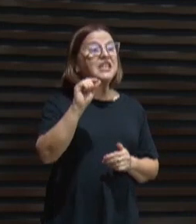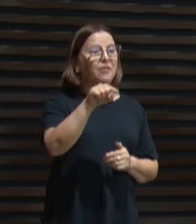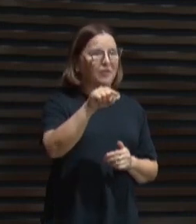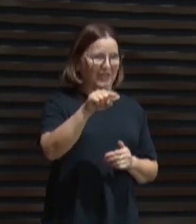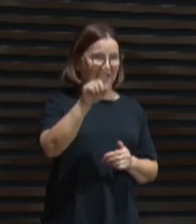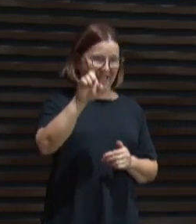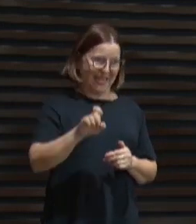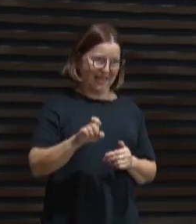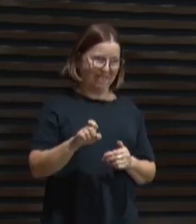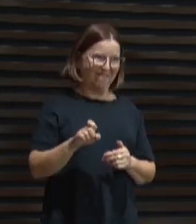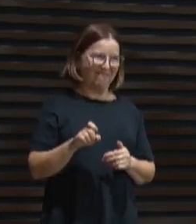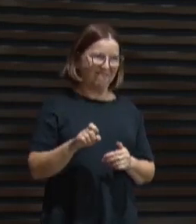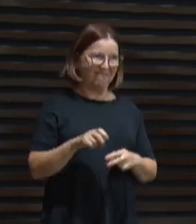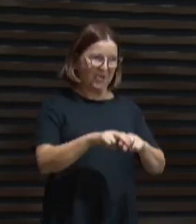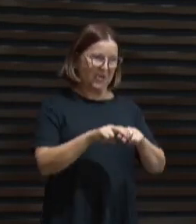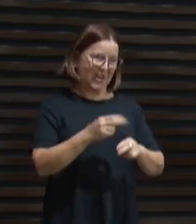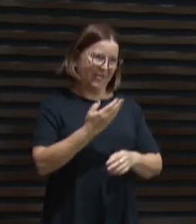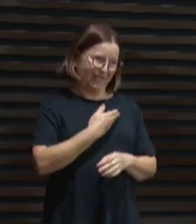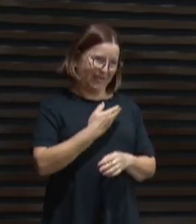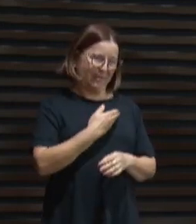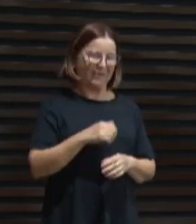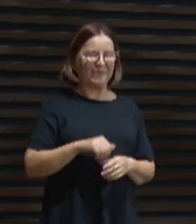jogar dentro da lama,